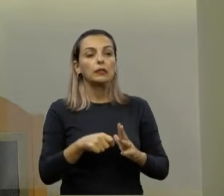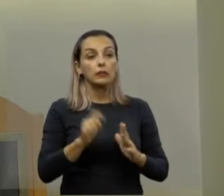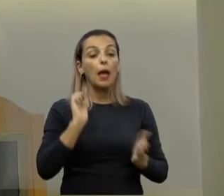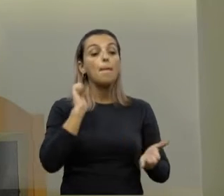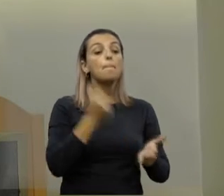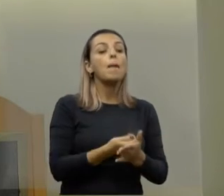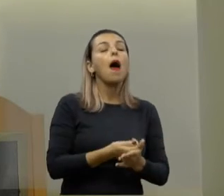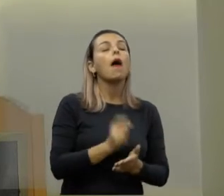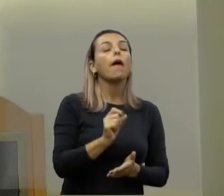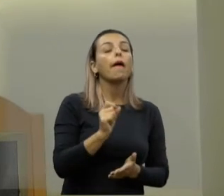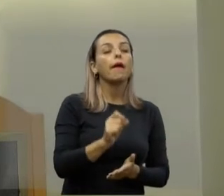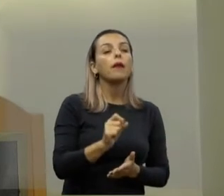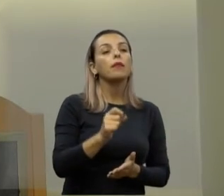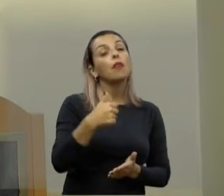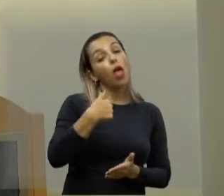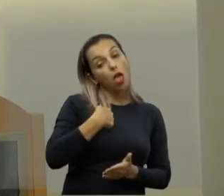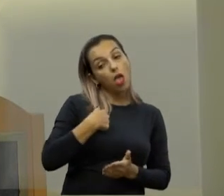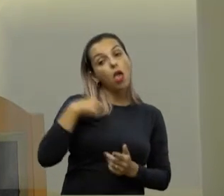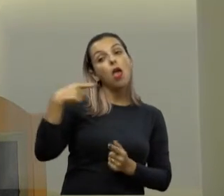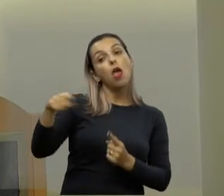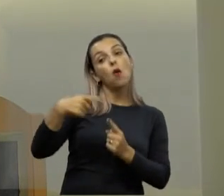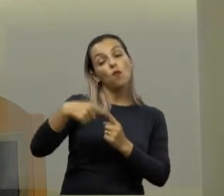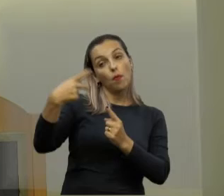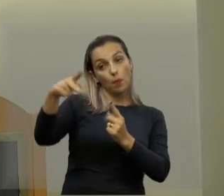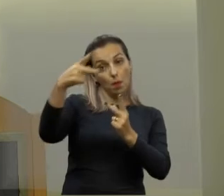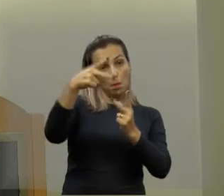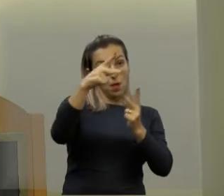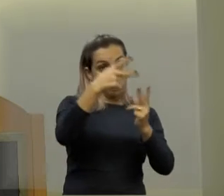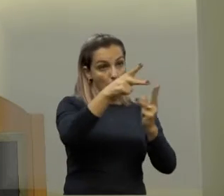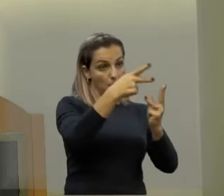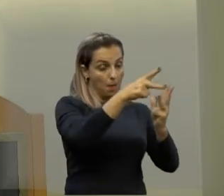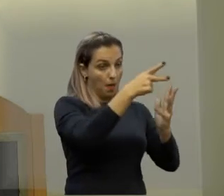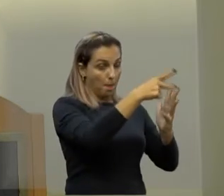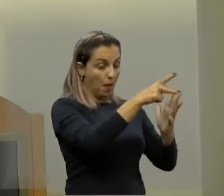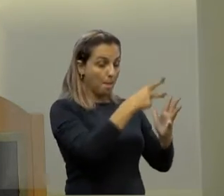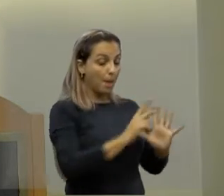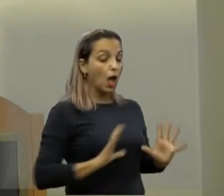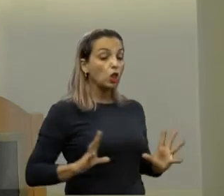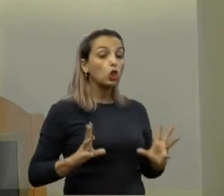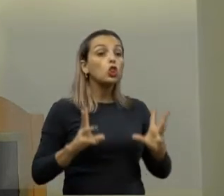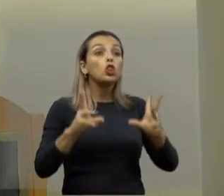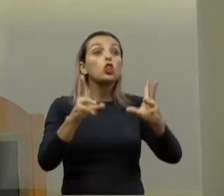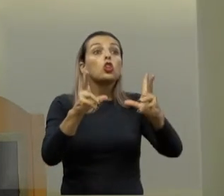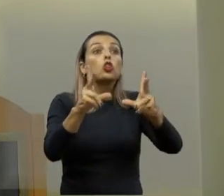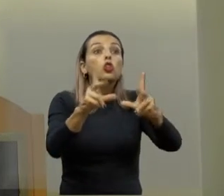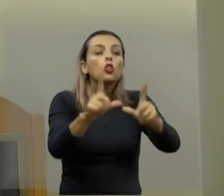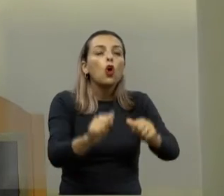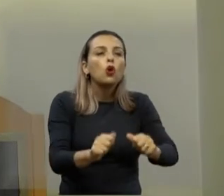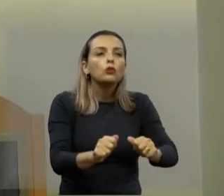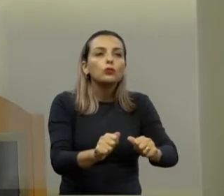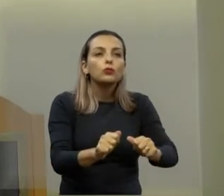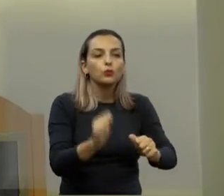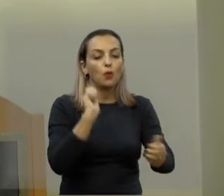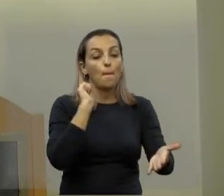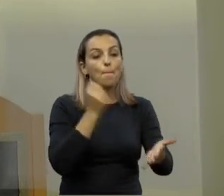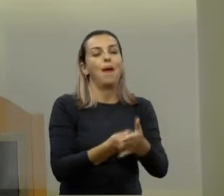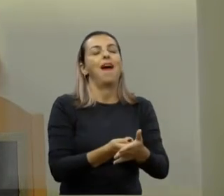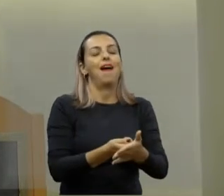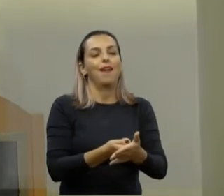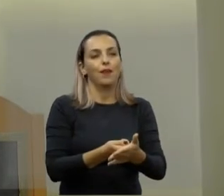sentar sabe quem paga eu o Rafa o boi o Luquinha a Fabi todo